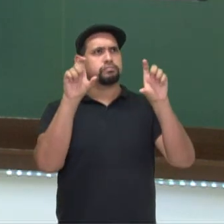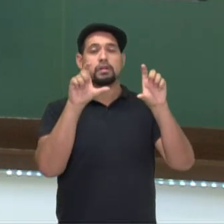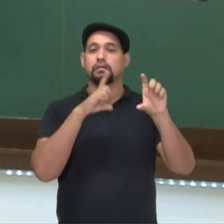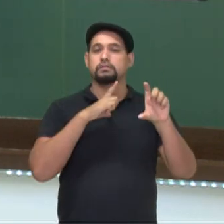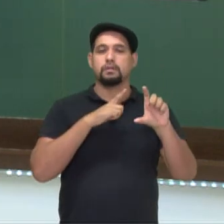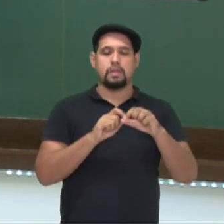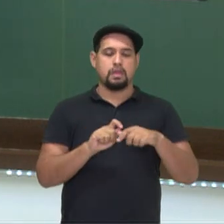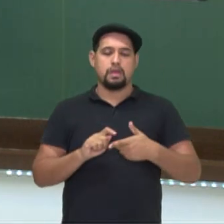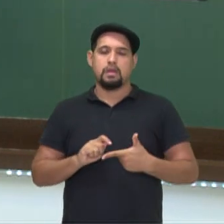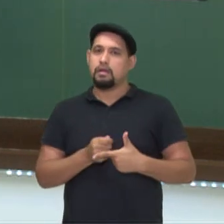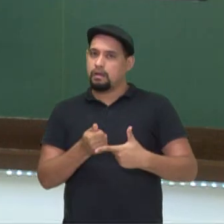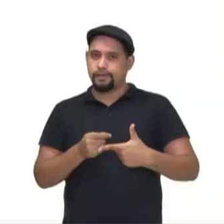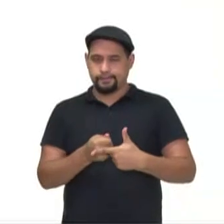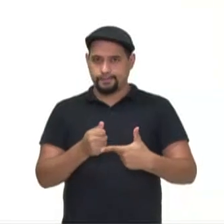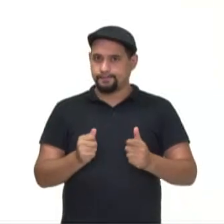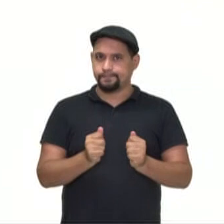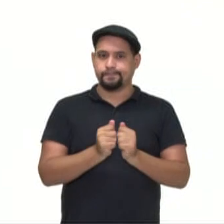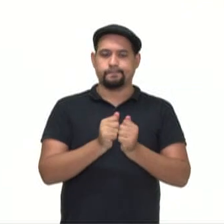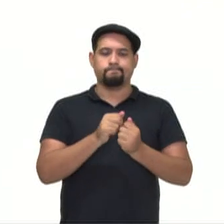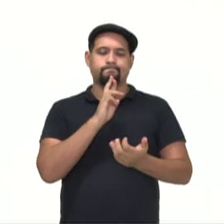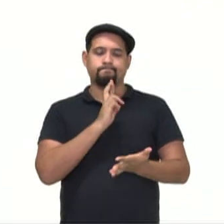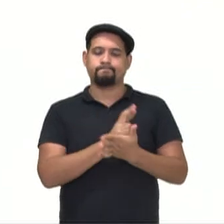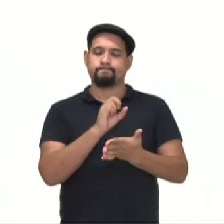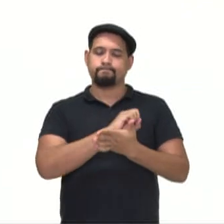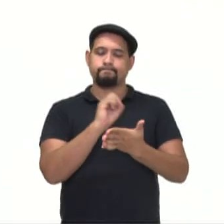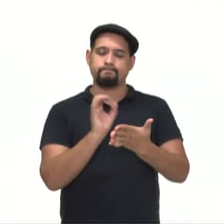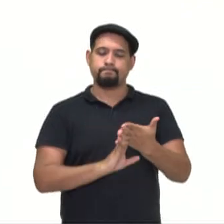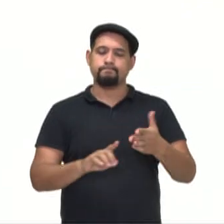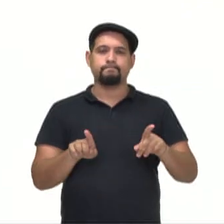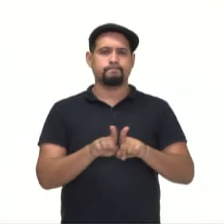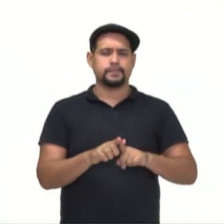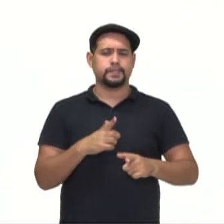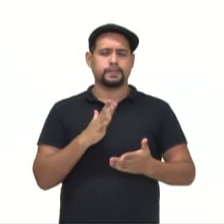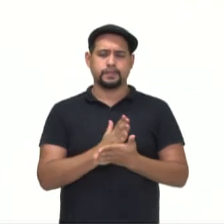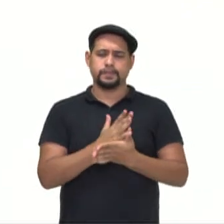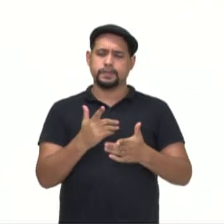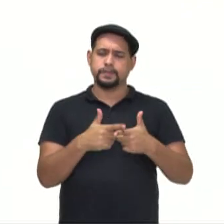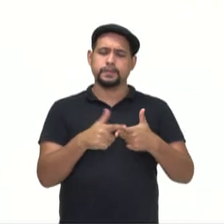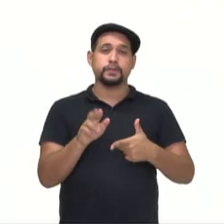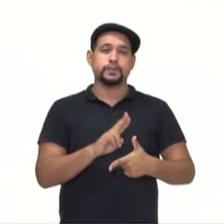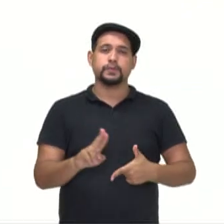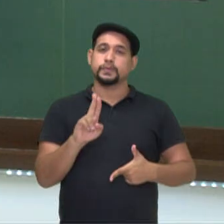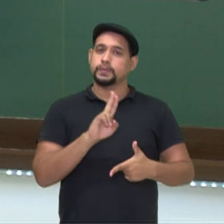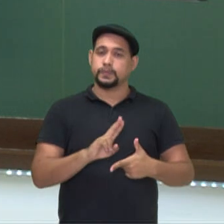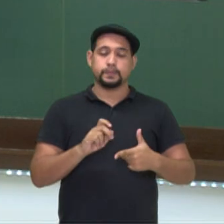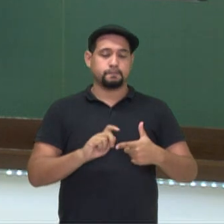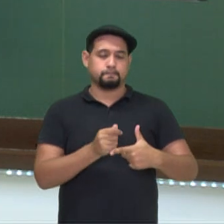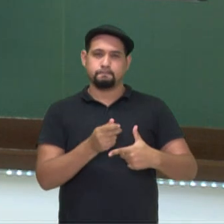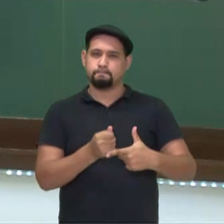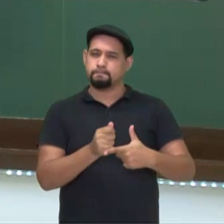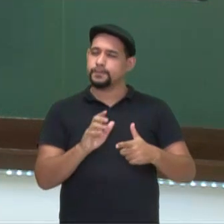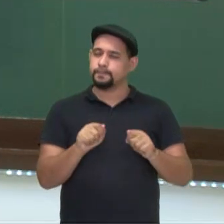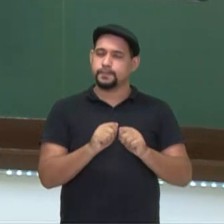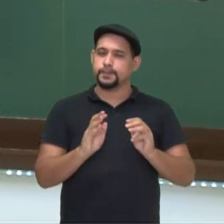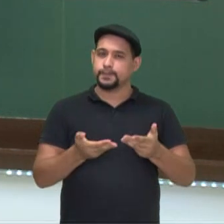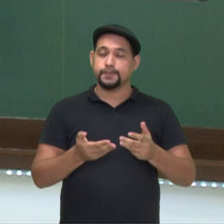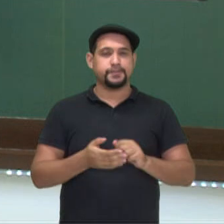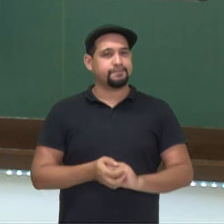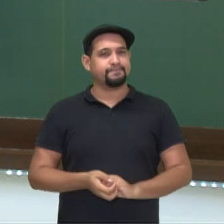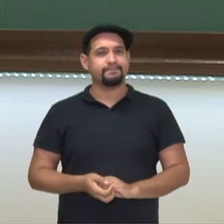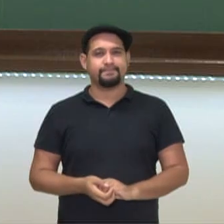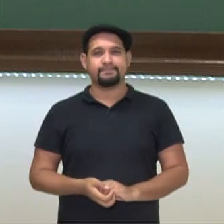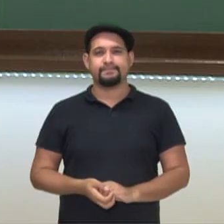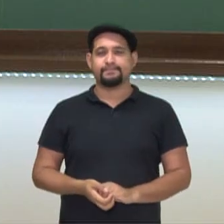expressão algébrica. E resolução de exercícios e situações problema utilizando as expressões algébricas. Foi o que a gente fez hoje, tá